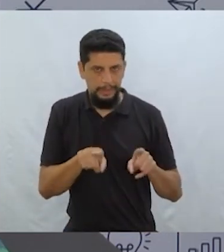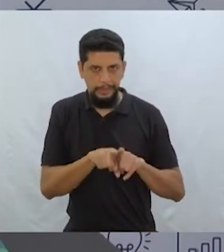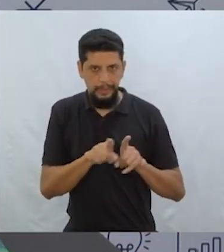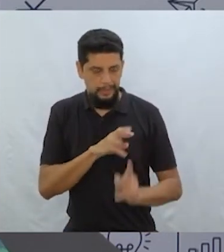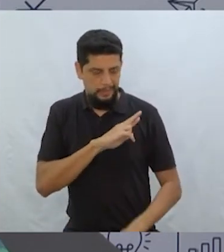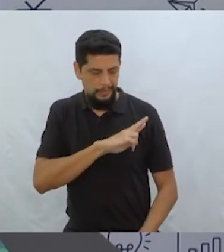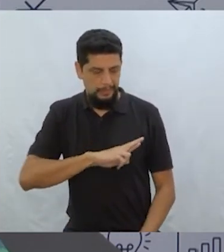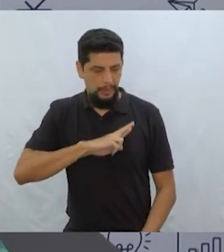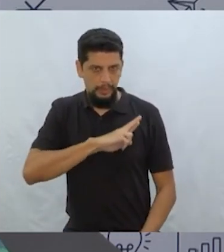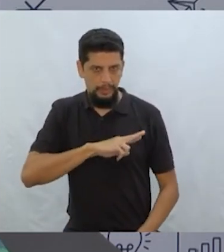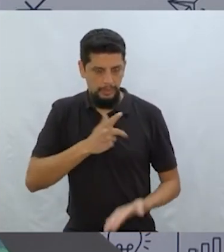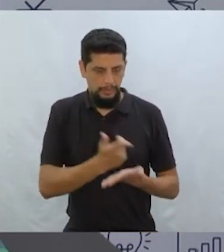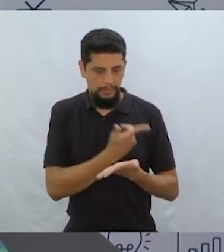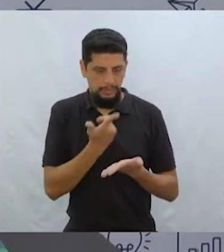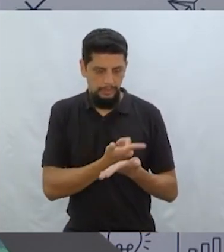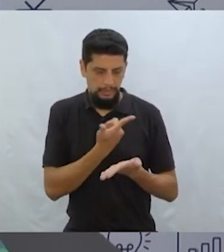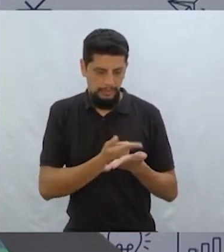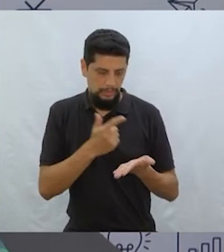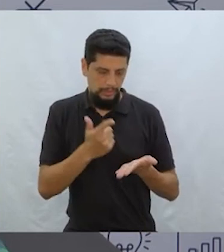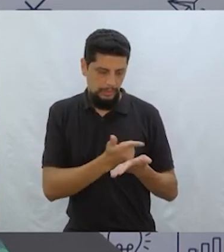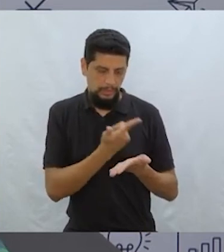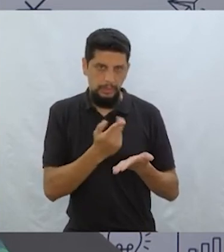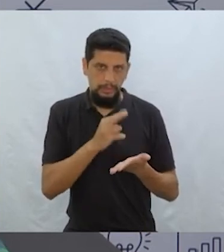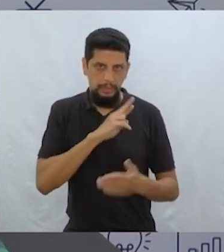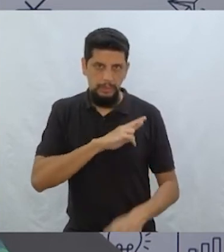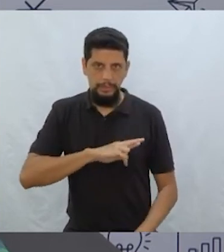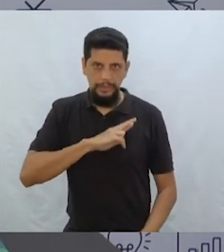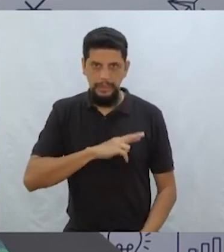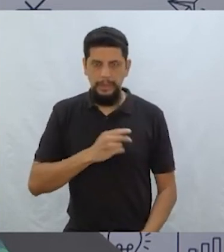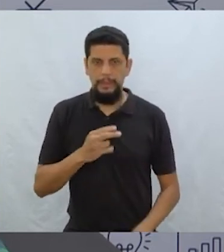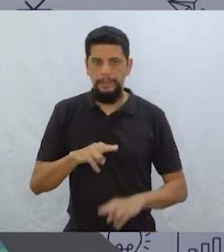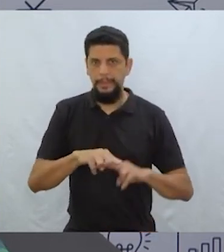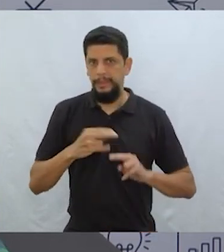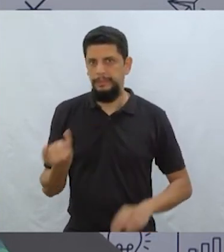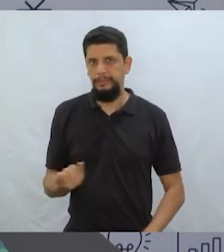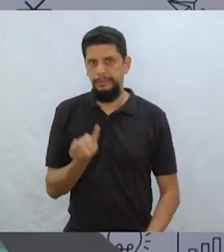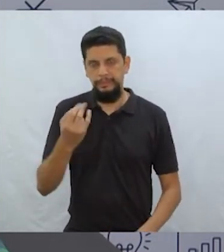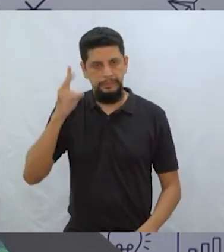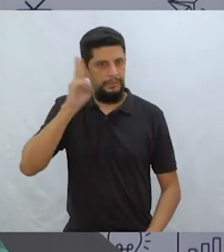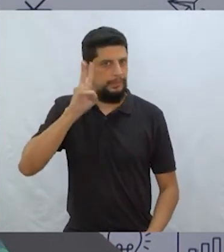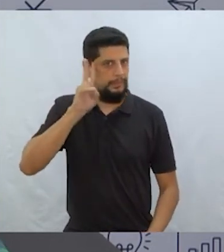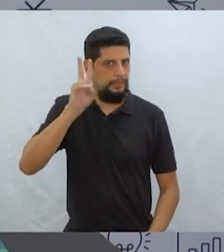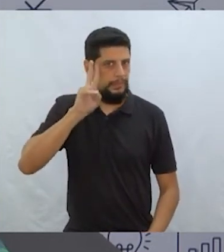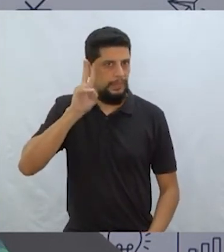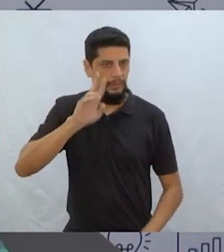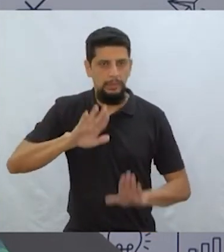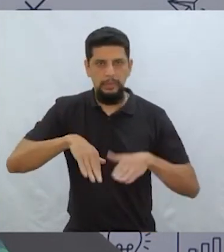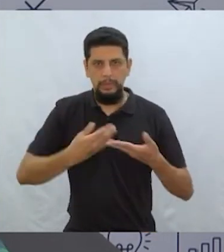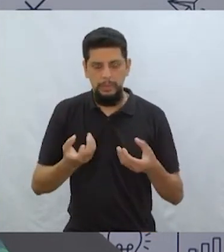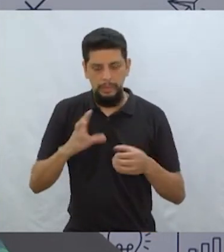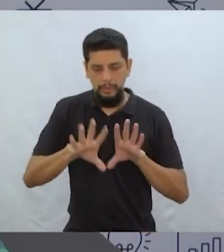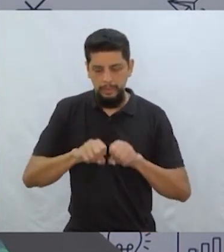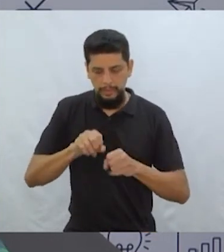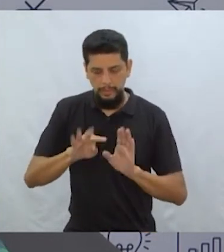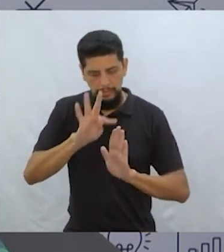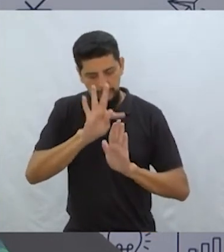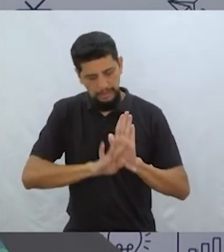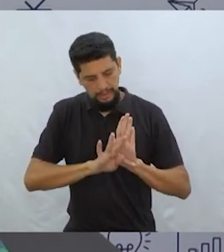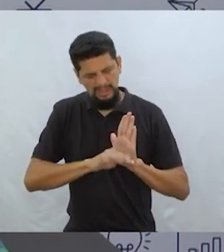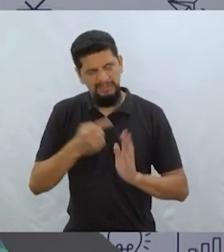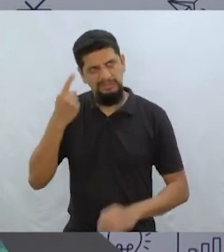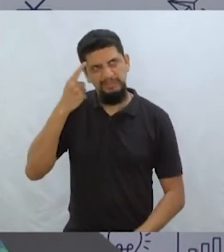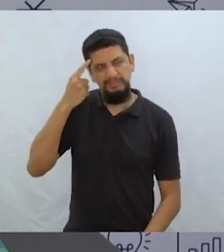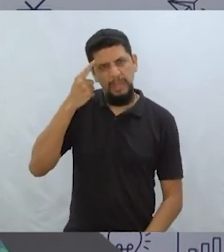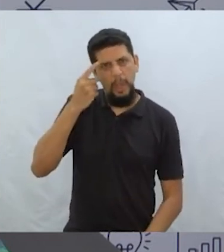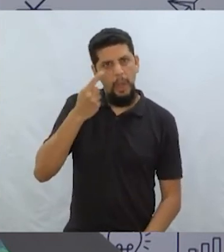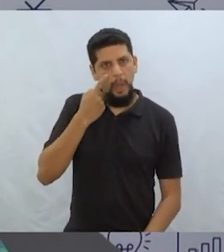romance por exemplo um livro de romance Então é isso que é importante a gente ir lembrando para quando a gente pegar um texto a